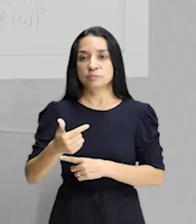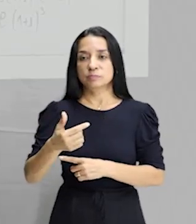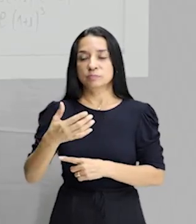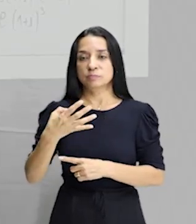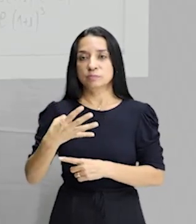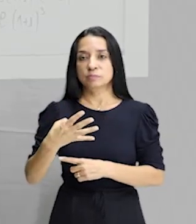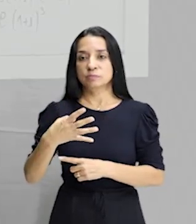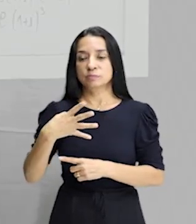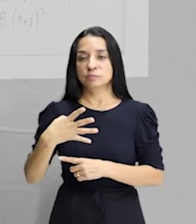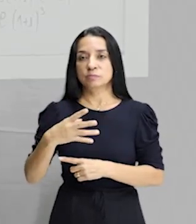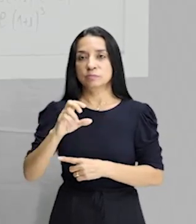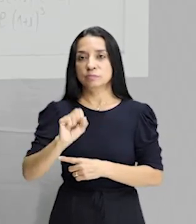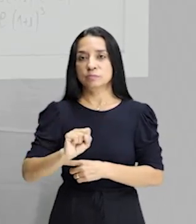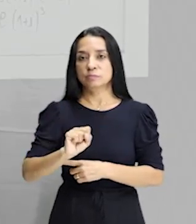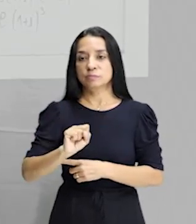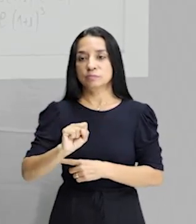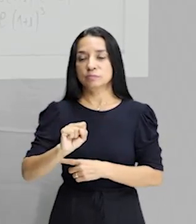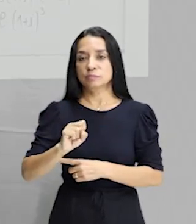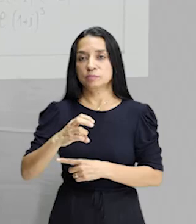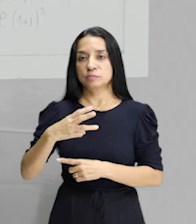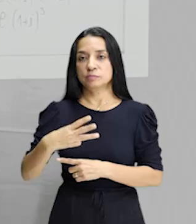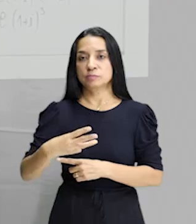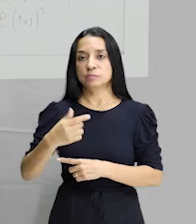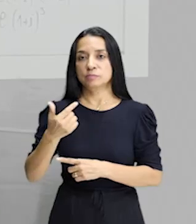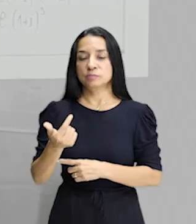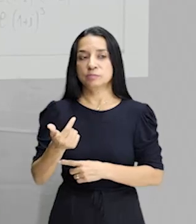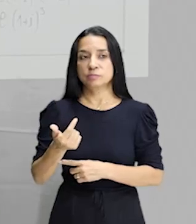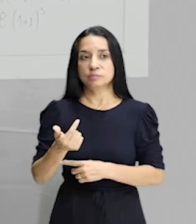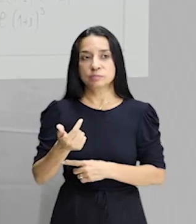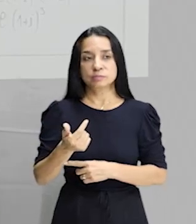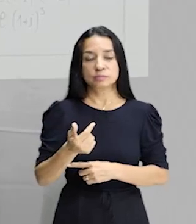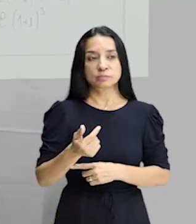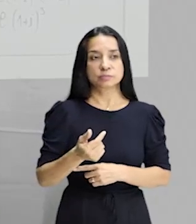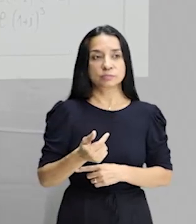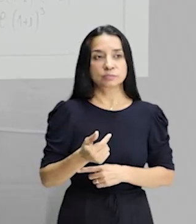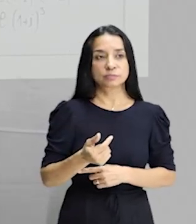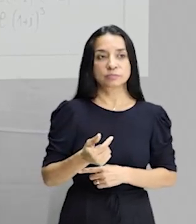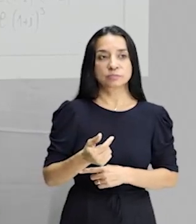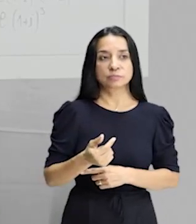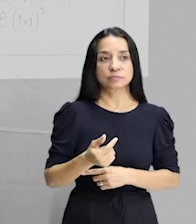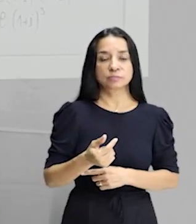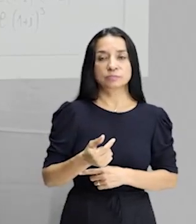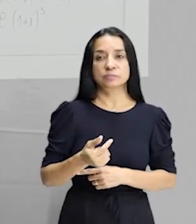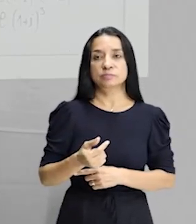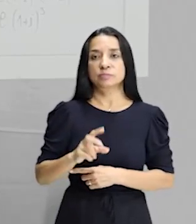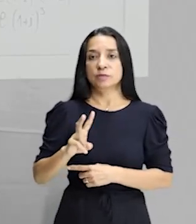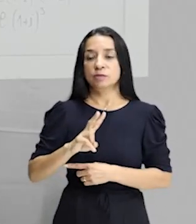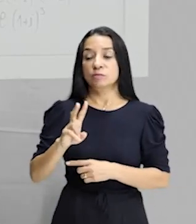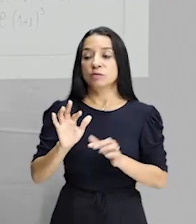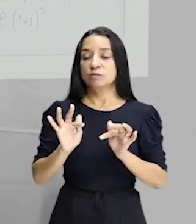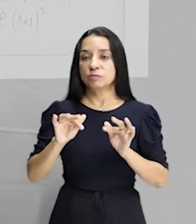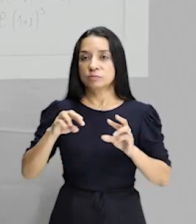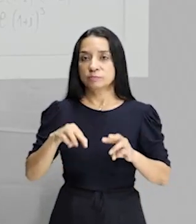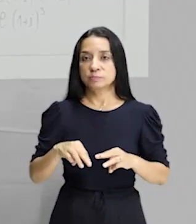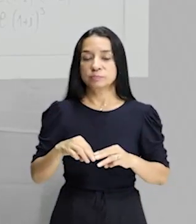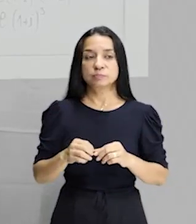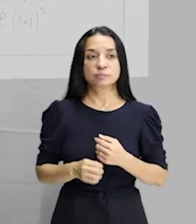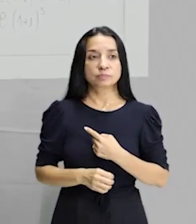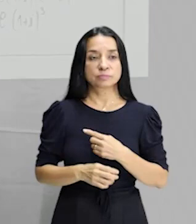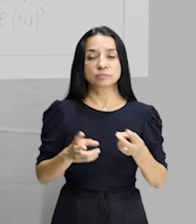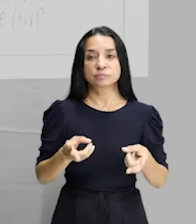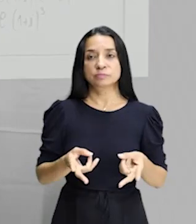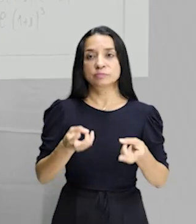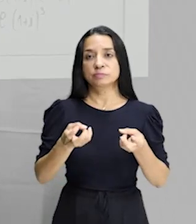448 E 32 Esse é o valor final tá então